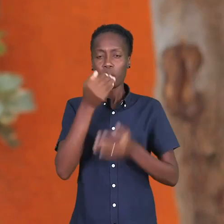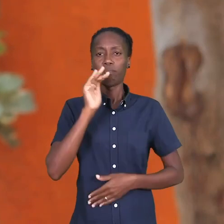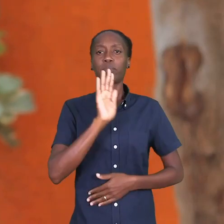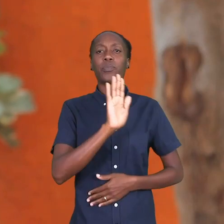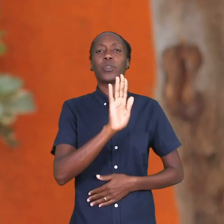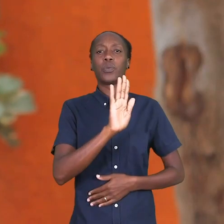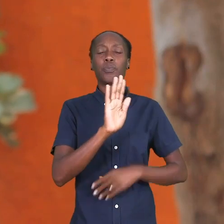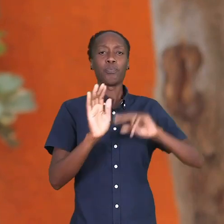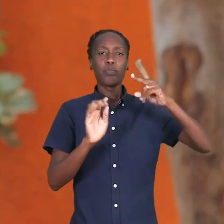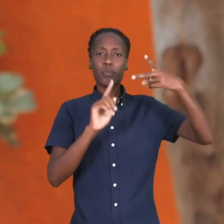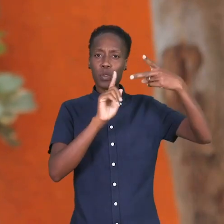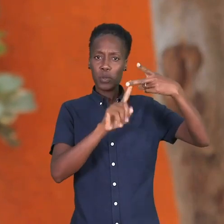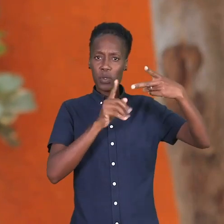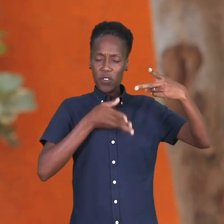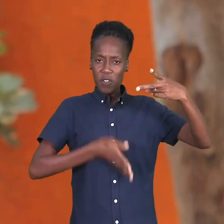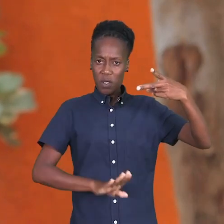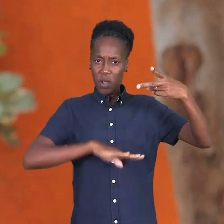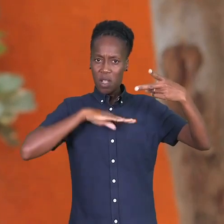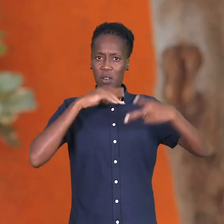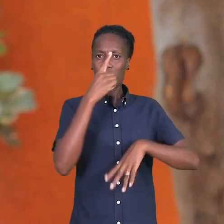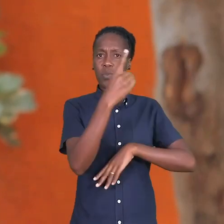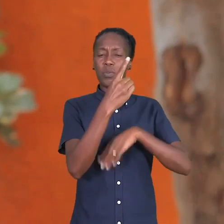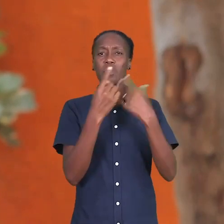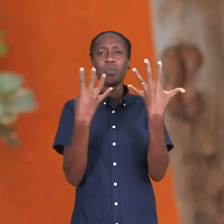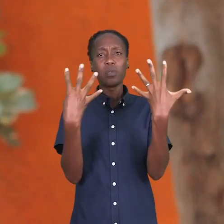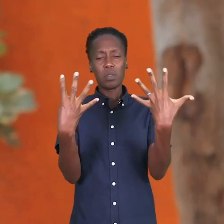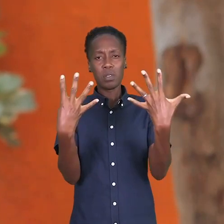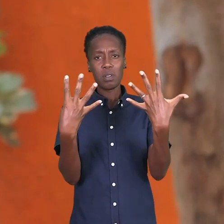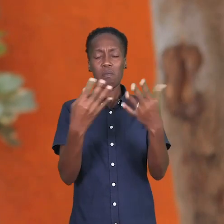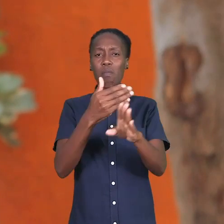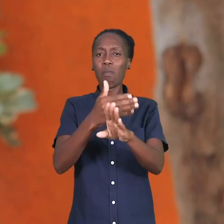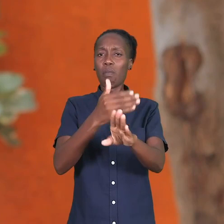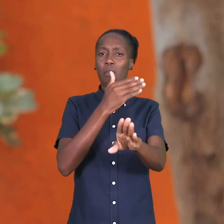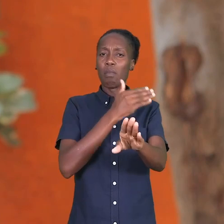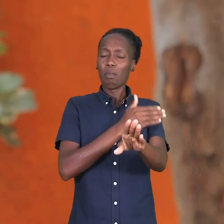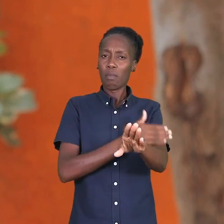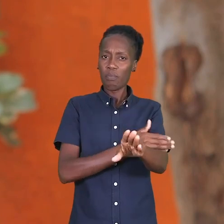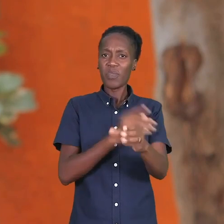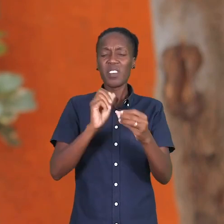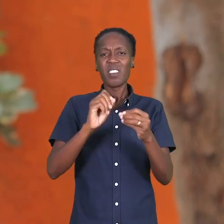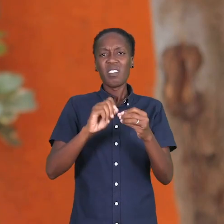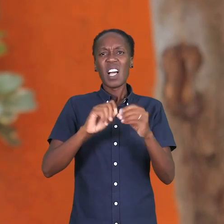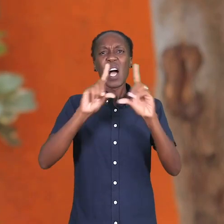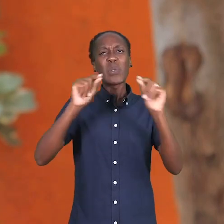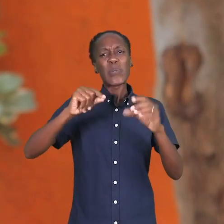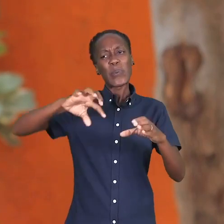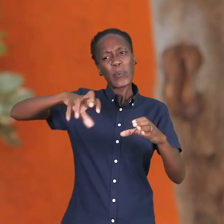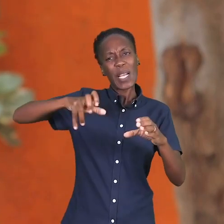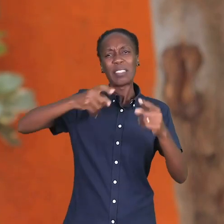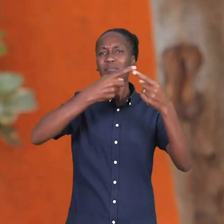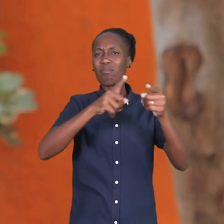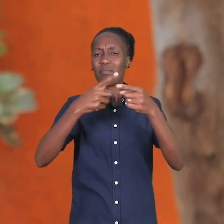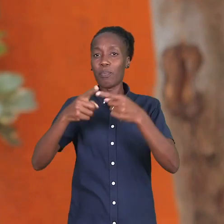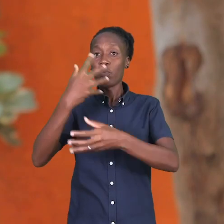agora. O segundo, que tem 19 anos, estava a fazer petróleo e